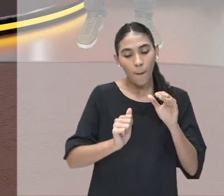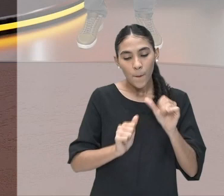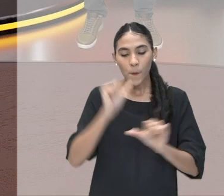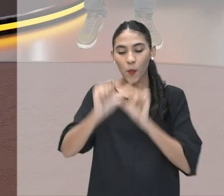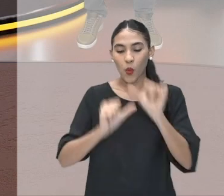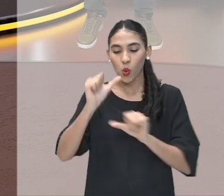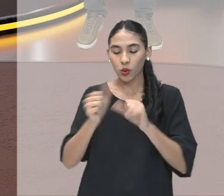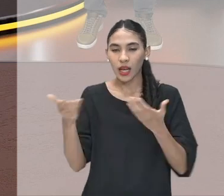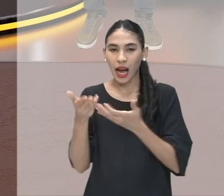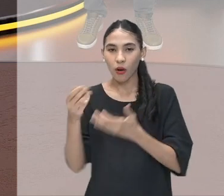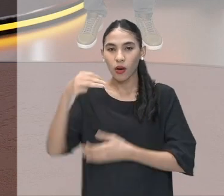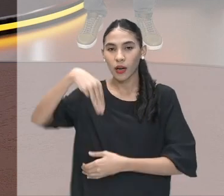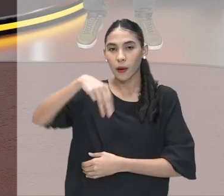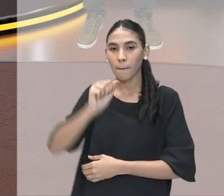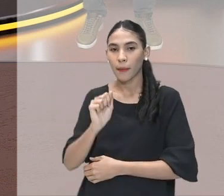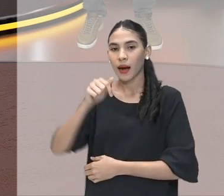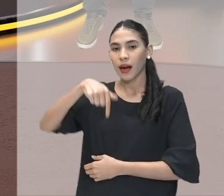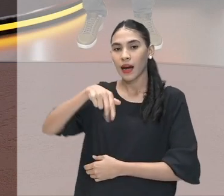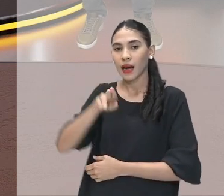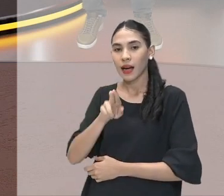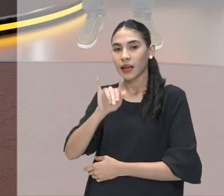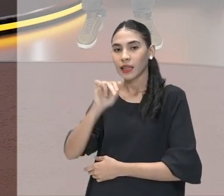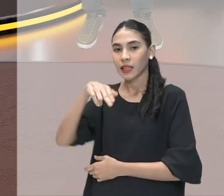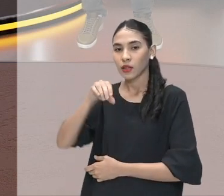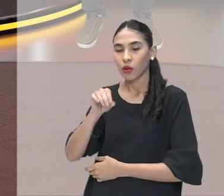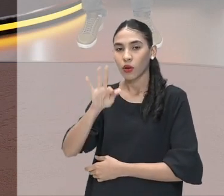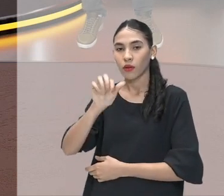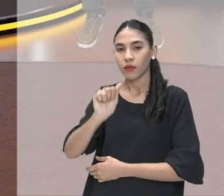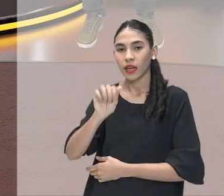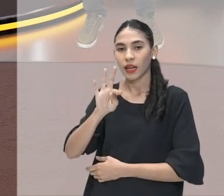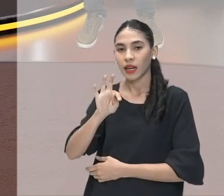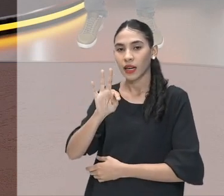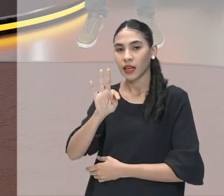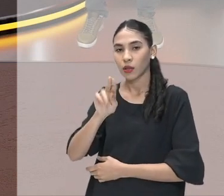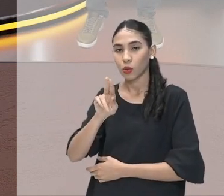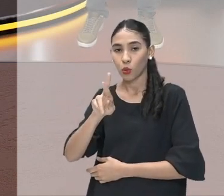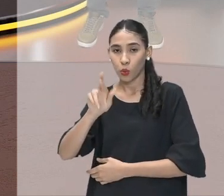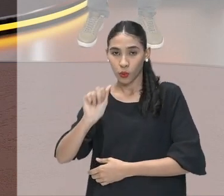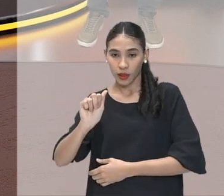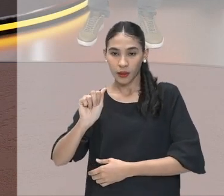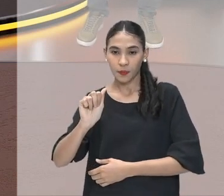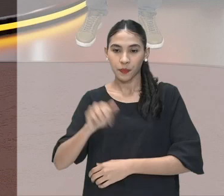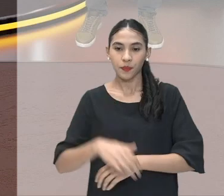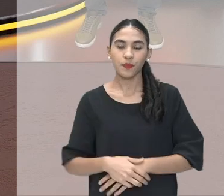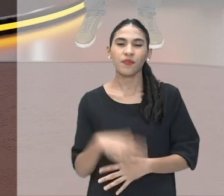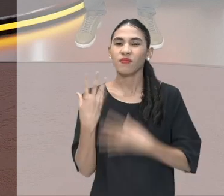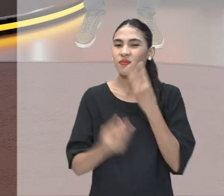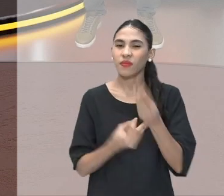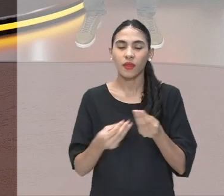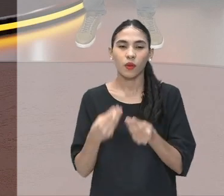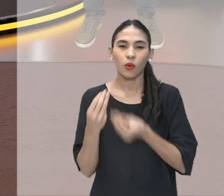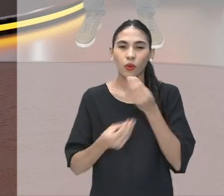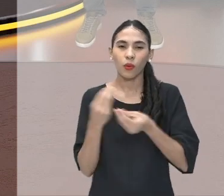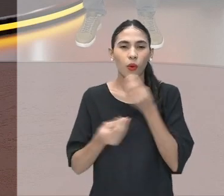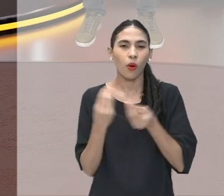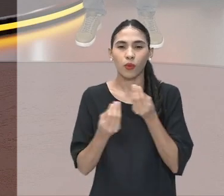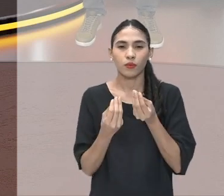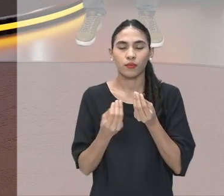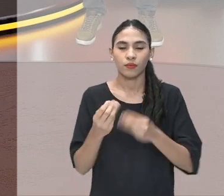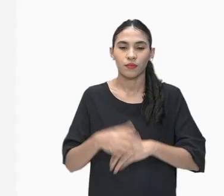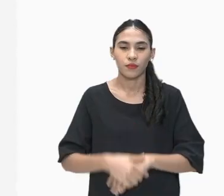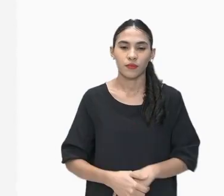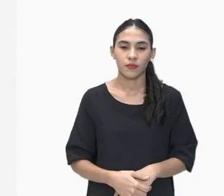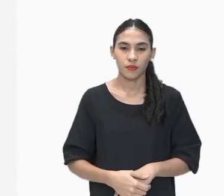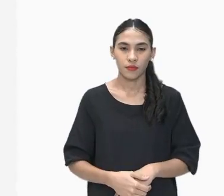da manufatura para a maquinofatura, certo? Muito bem. Então como é que se dava esse processo aí da produção na